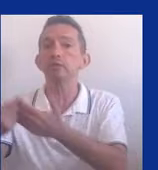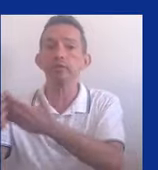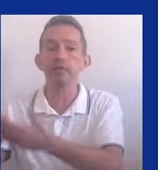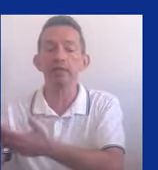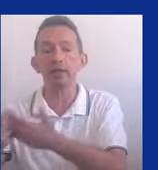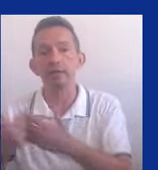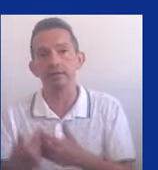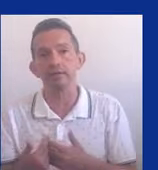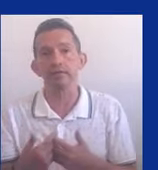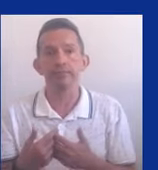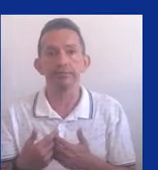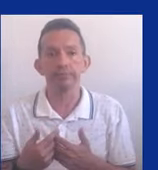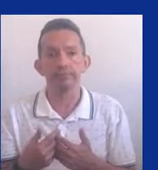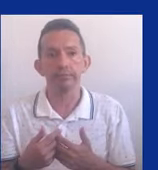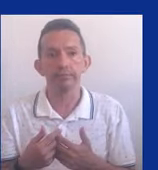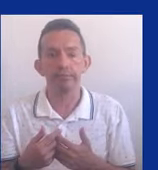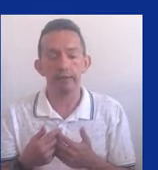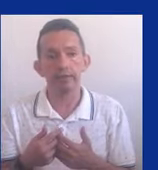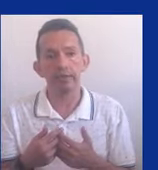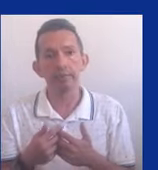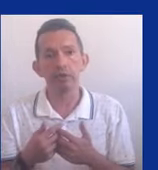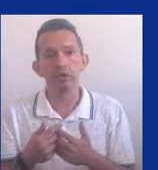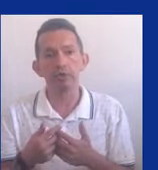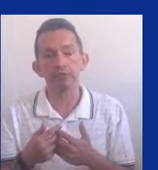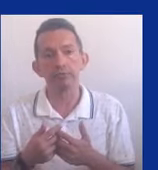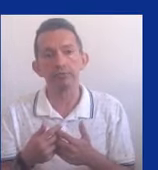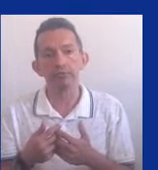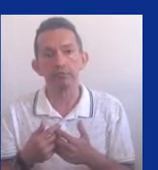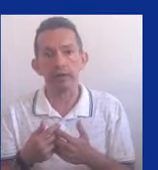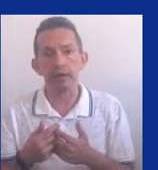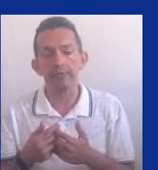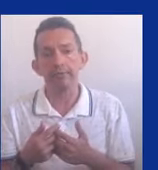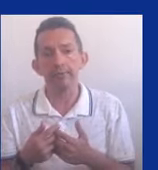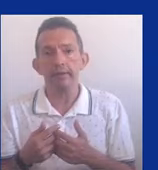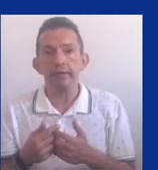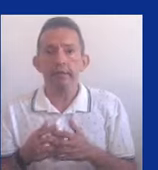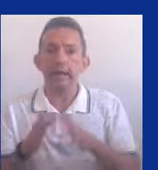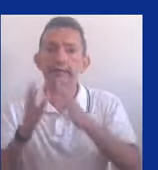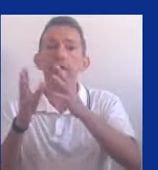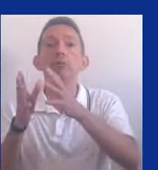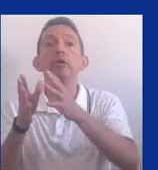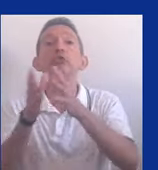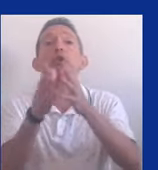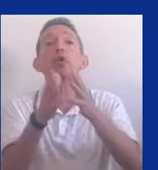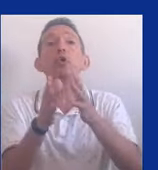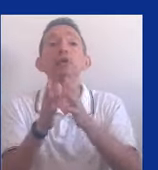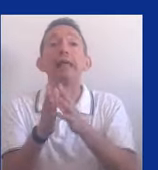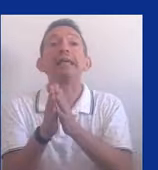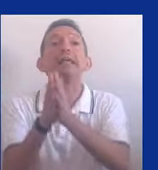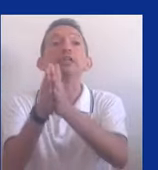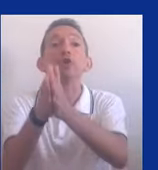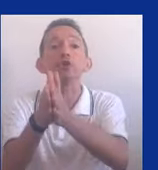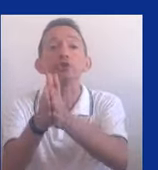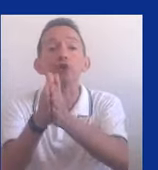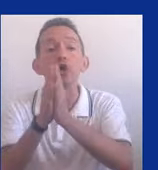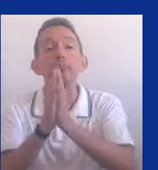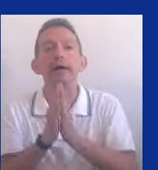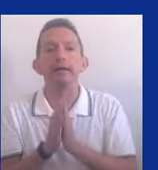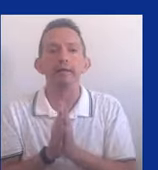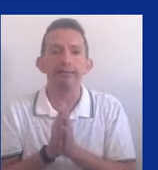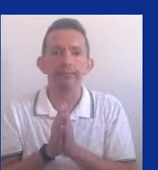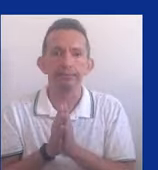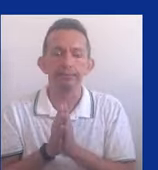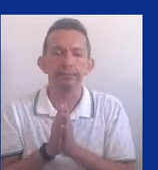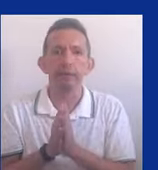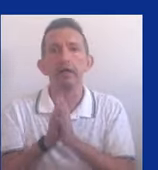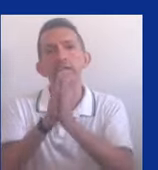das células vegetais. Tá atento para isto, tá? Assim como eu não vou encontrar